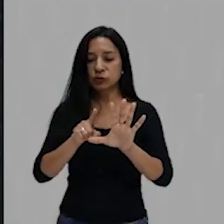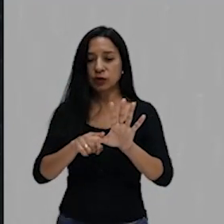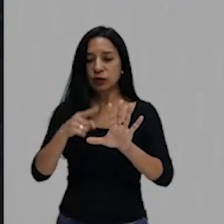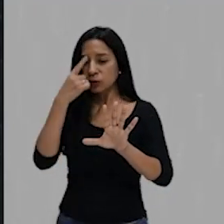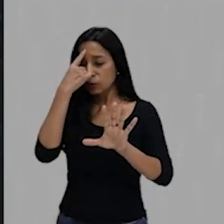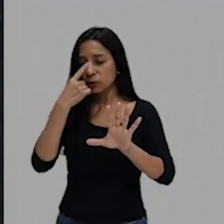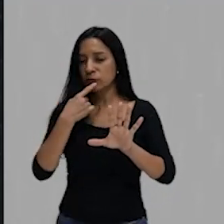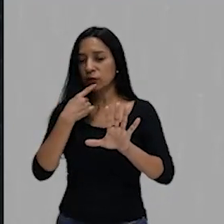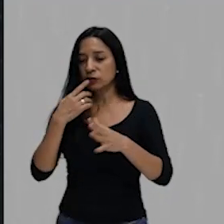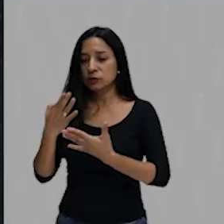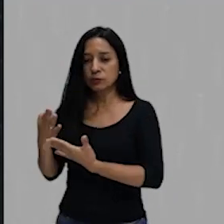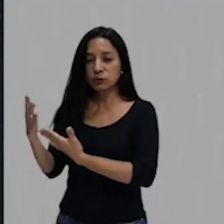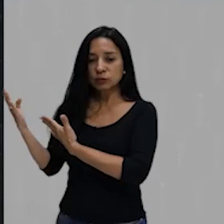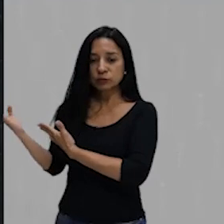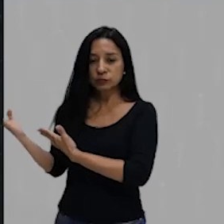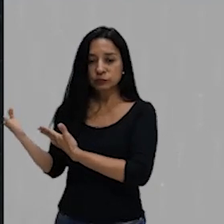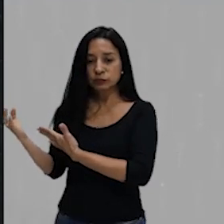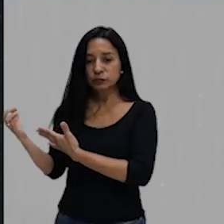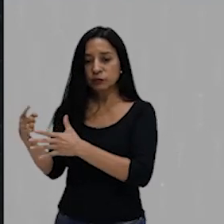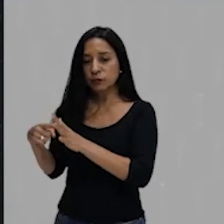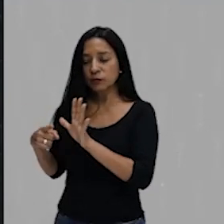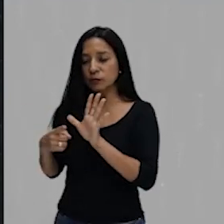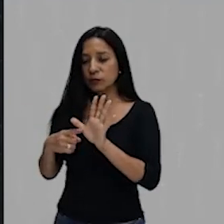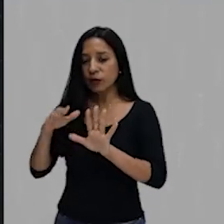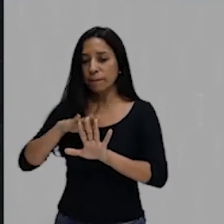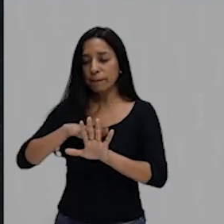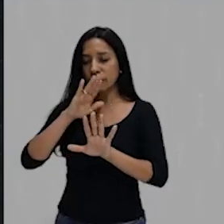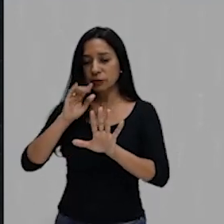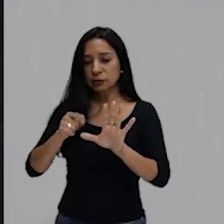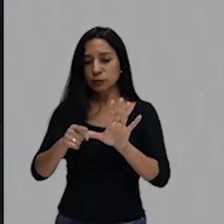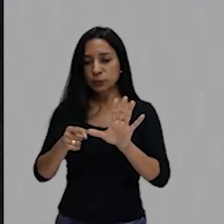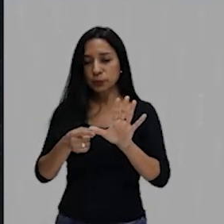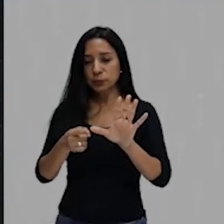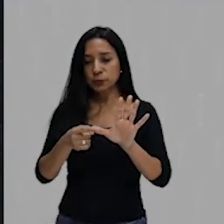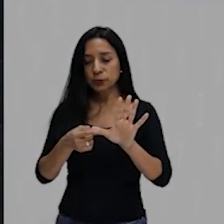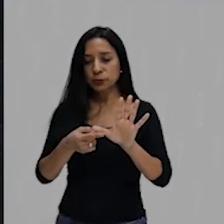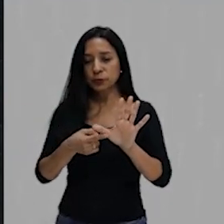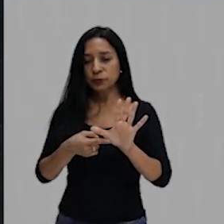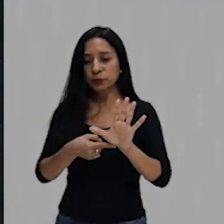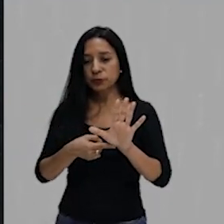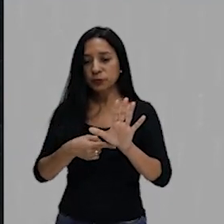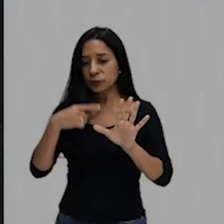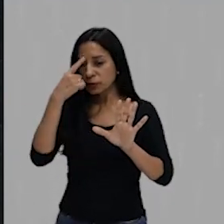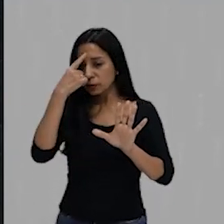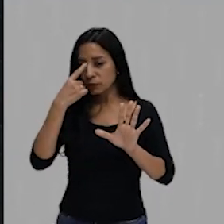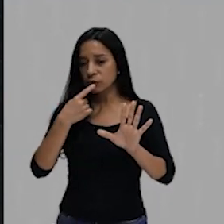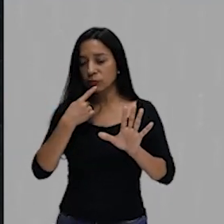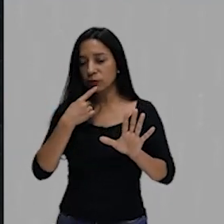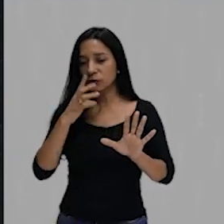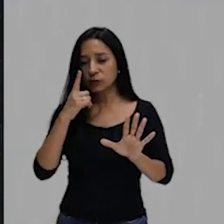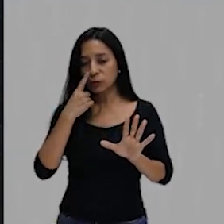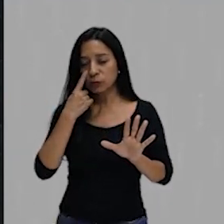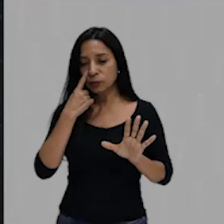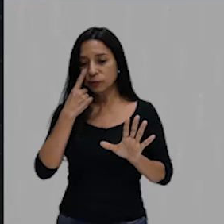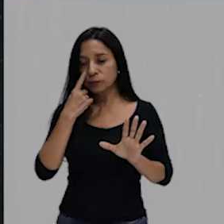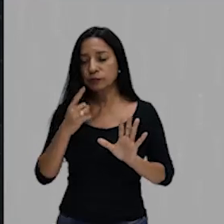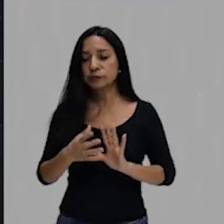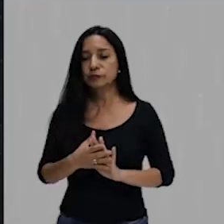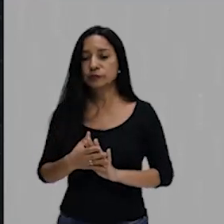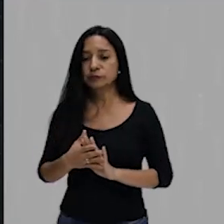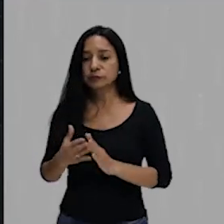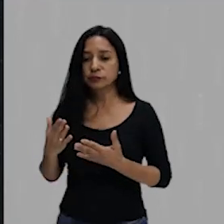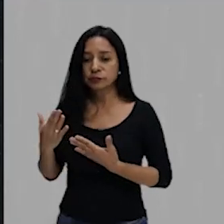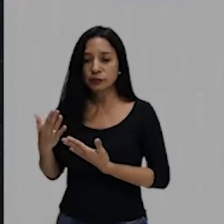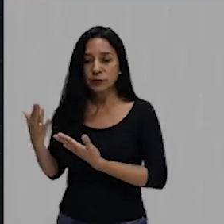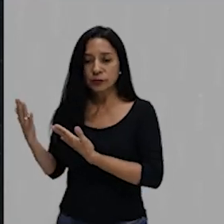esse dedo em excesso, né? Nós vamos ter o dedo radial, que é o dedo que fica próximo ao osso rádio, ok? Osso